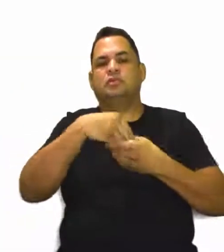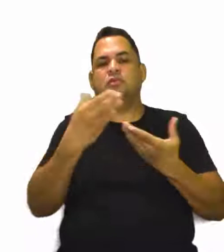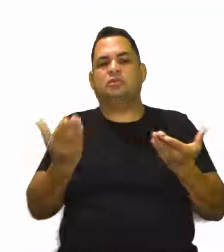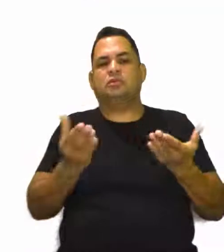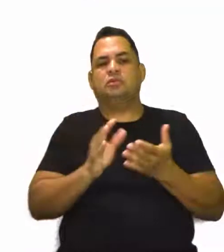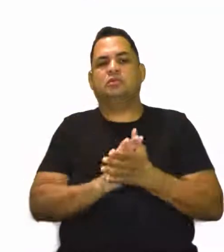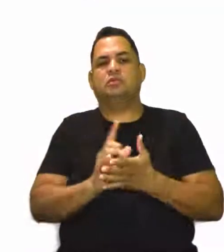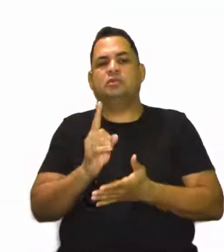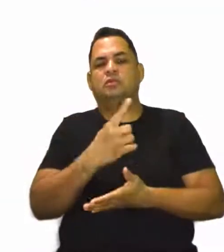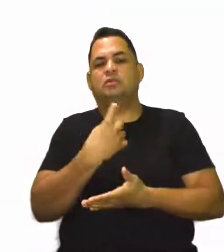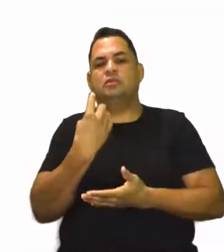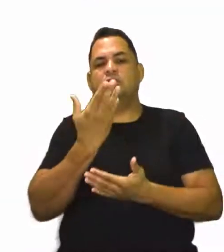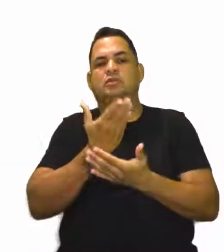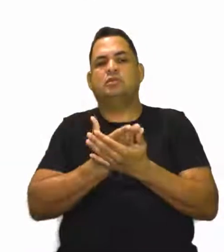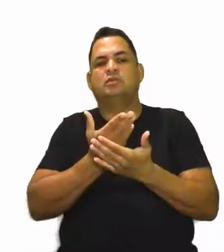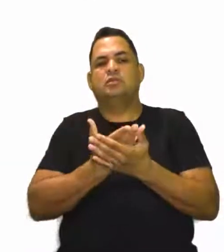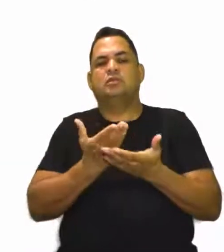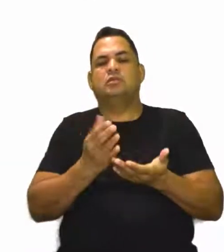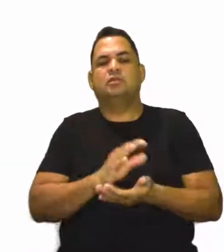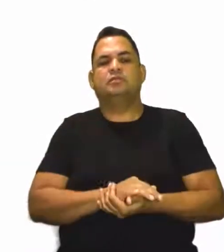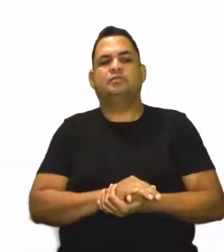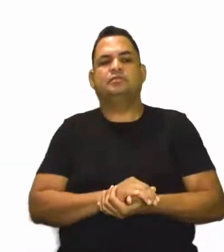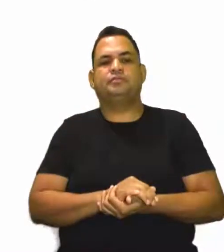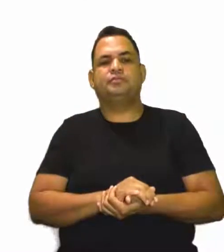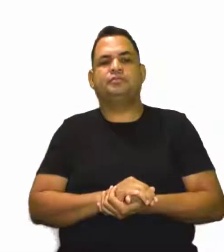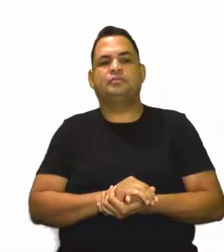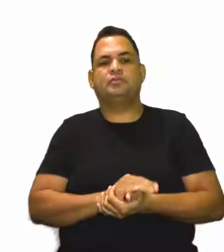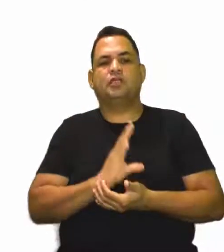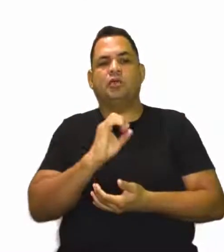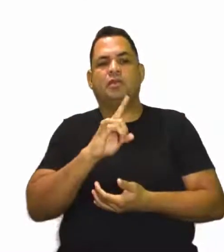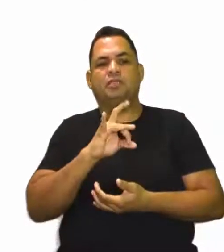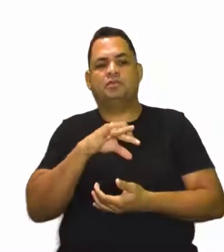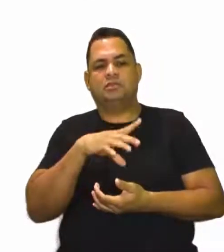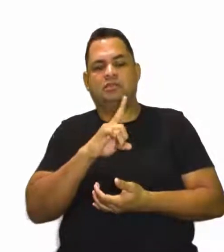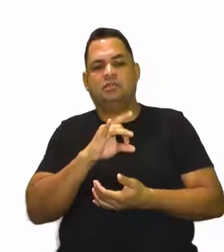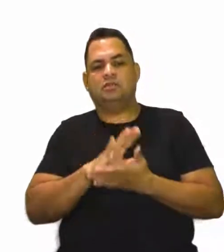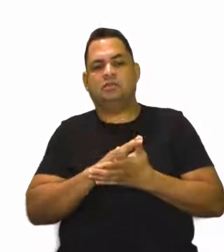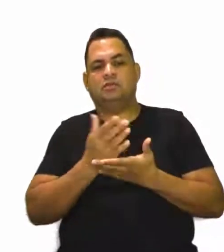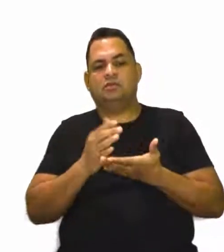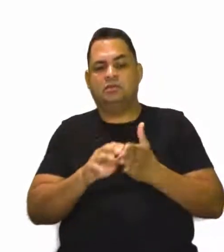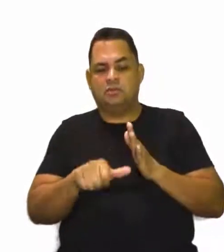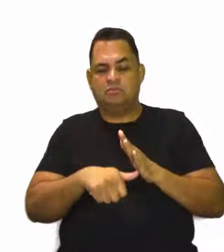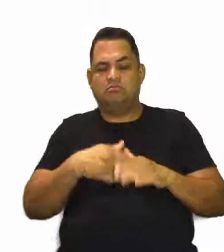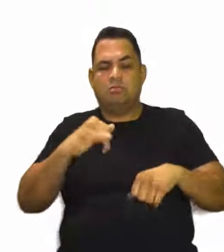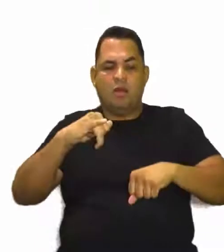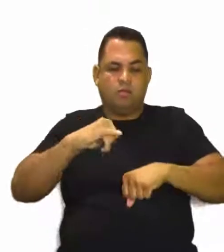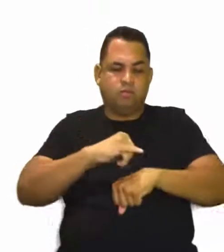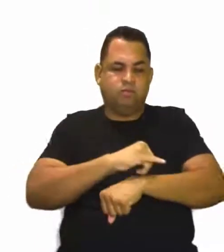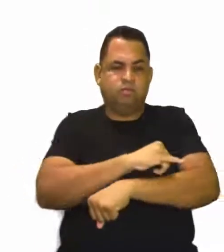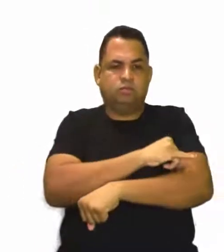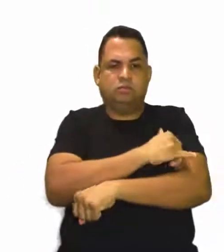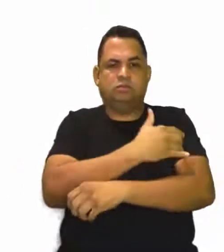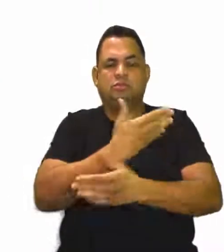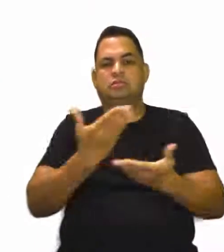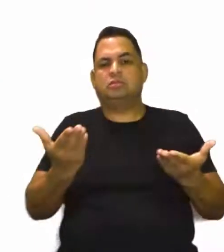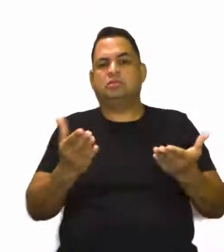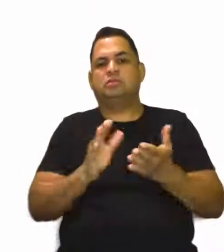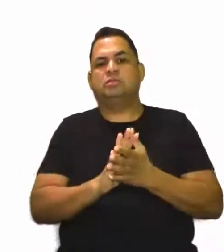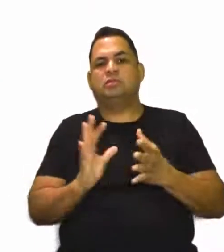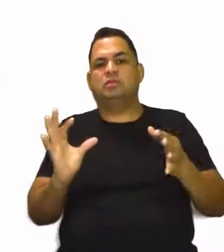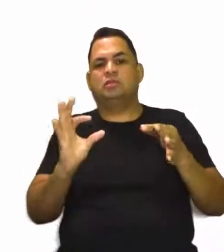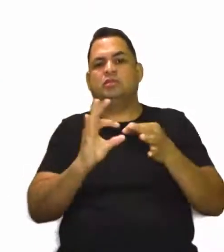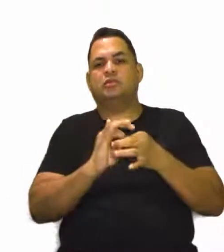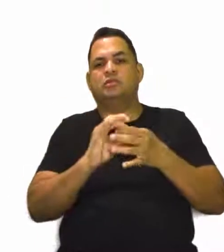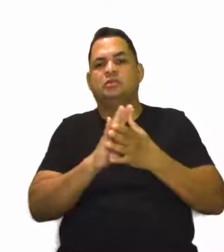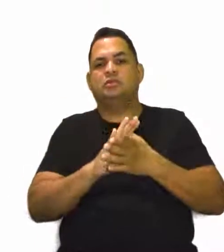nós vimos nessa aula? Nós falamos aí sobre a obesidade no primeiro momento, então a obesidade associada